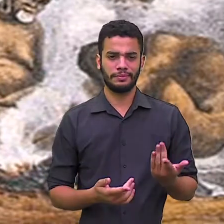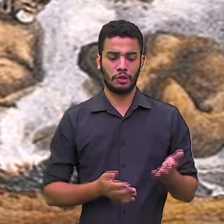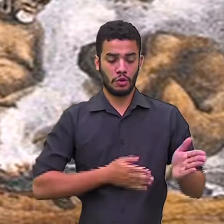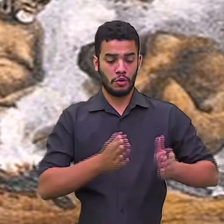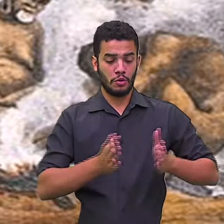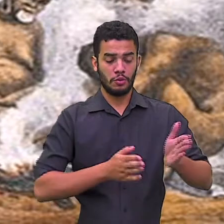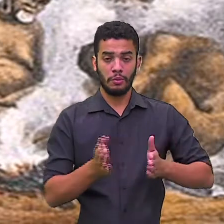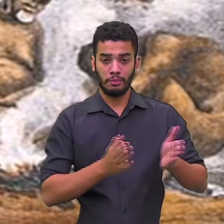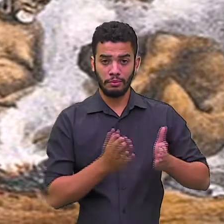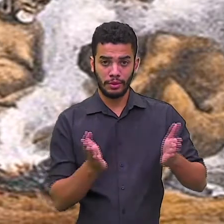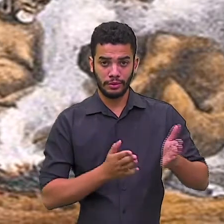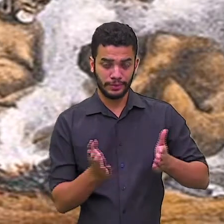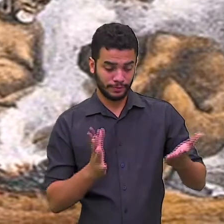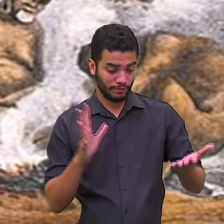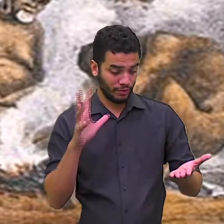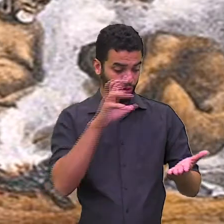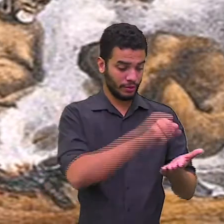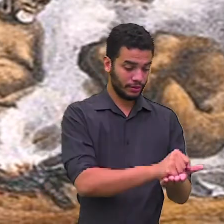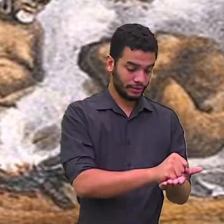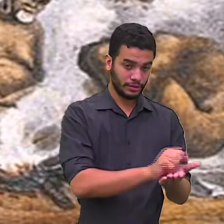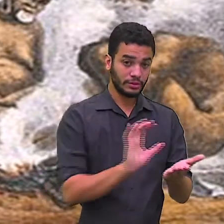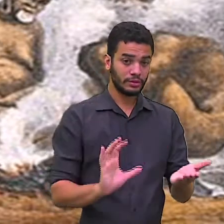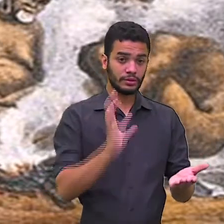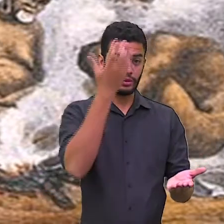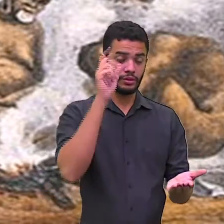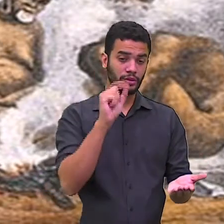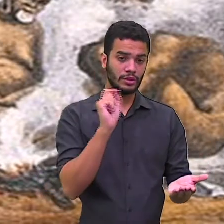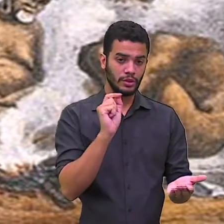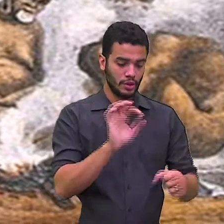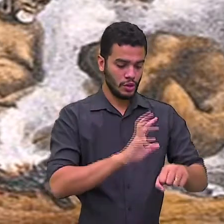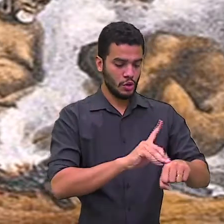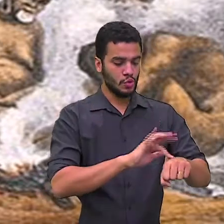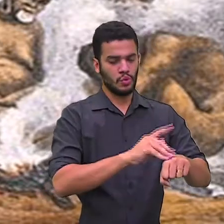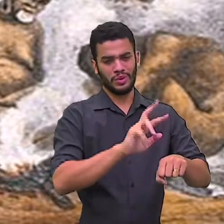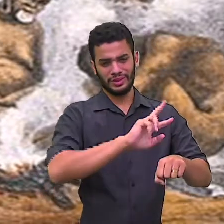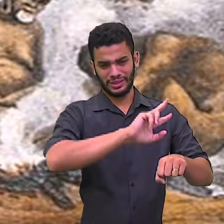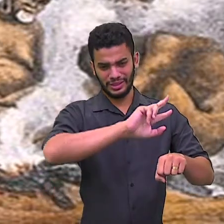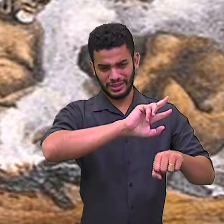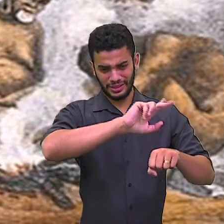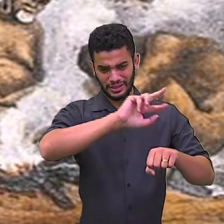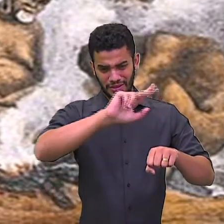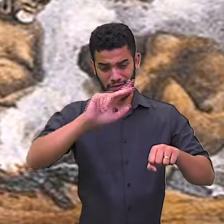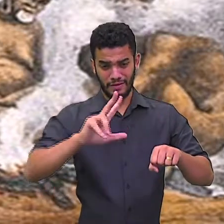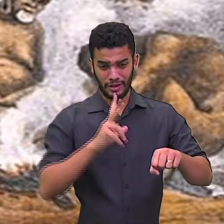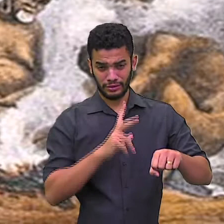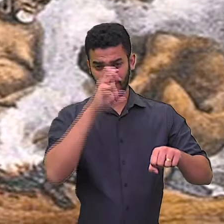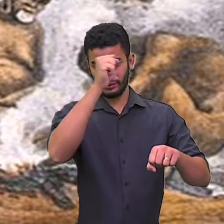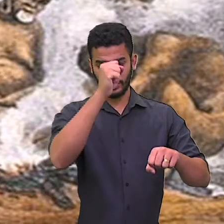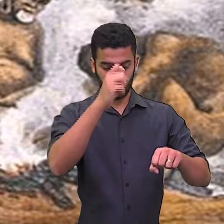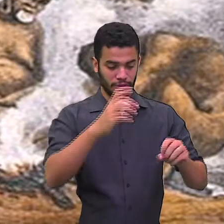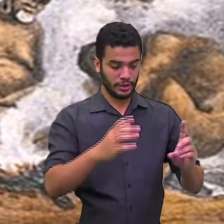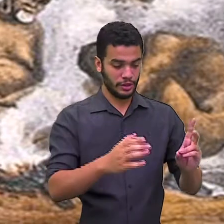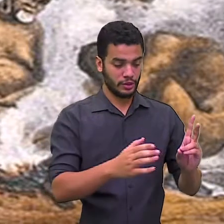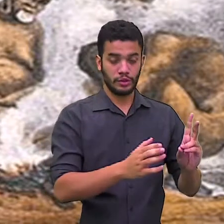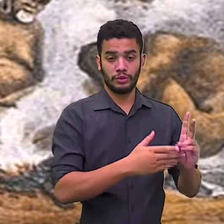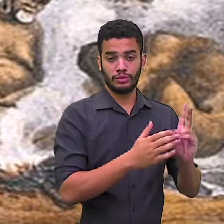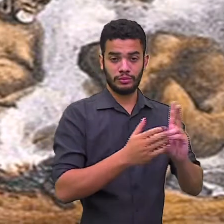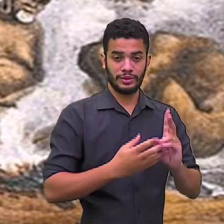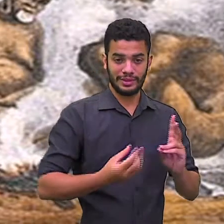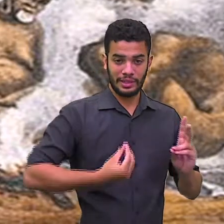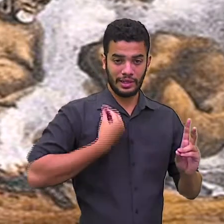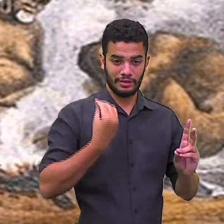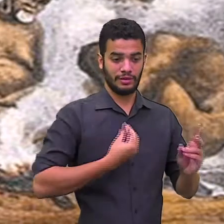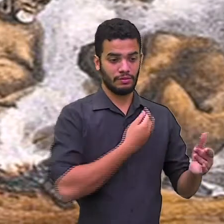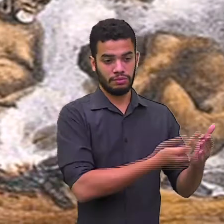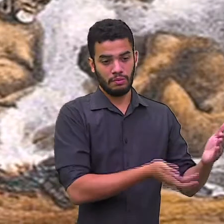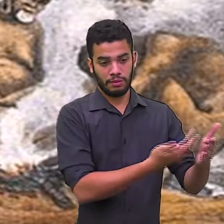desse período, aconteceram inúmeras epidemias que mataram indígenas aos milhares. A mortalidade